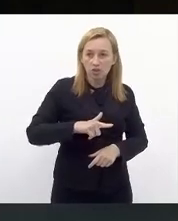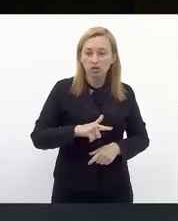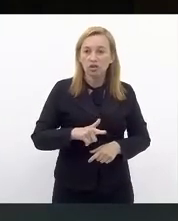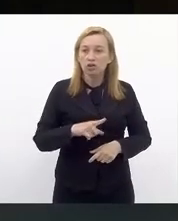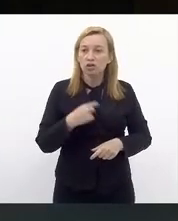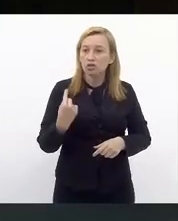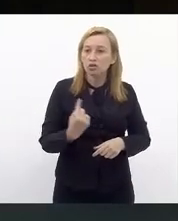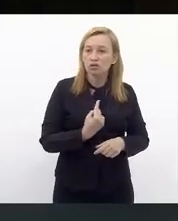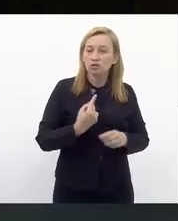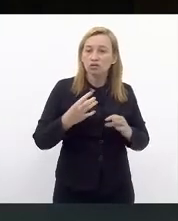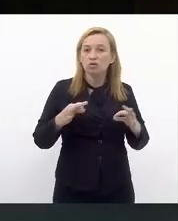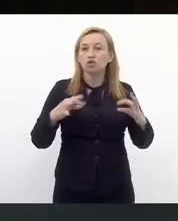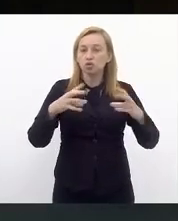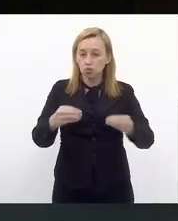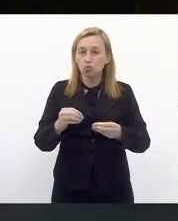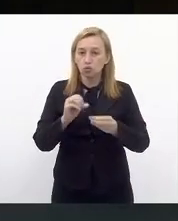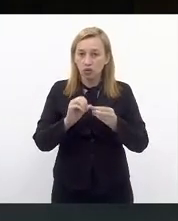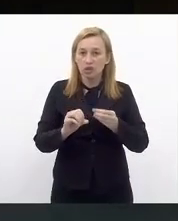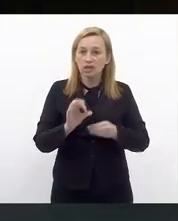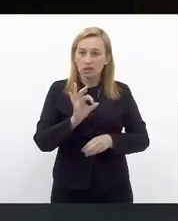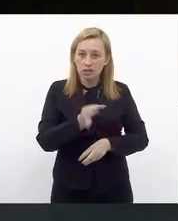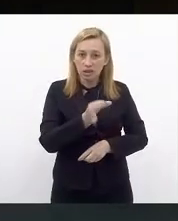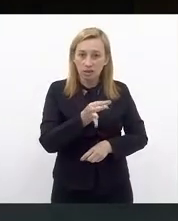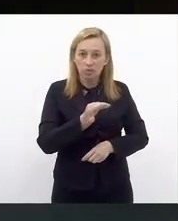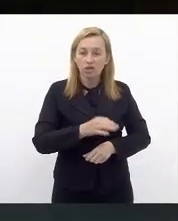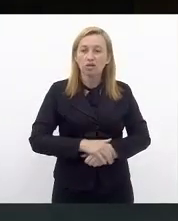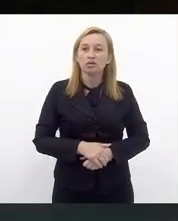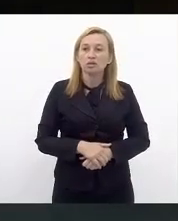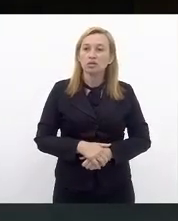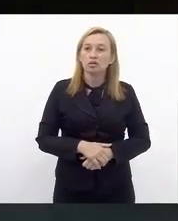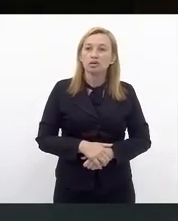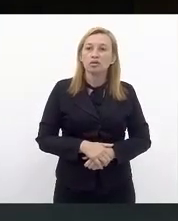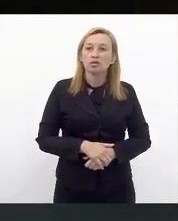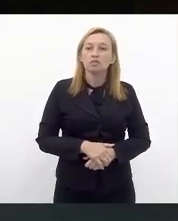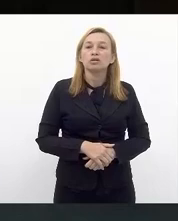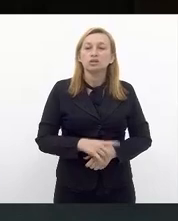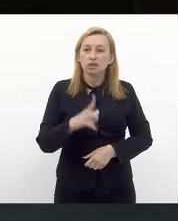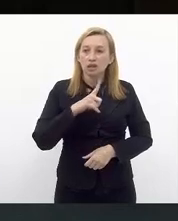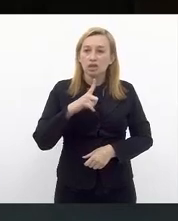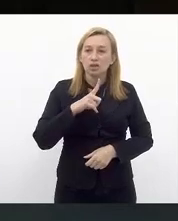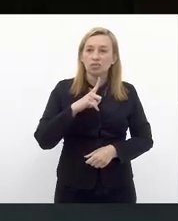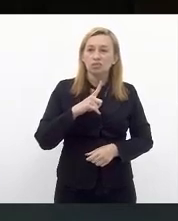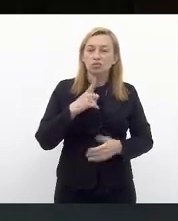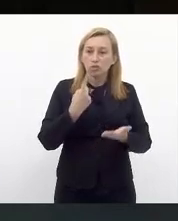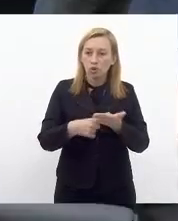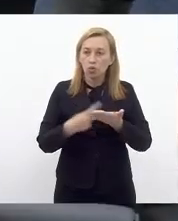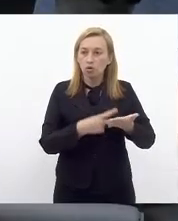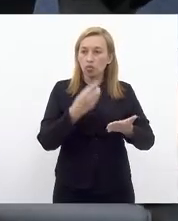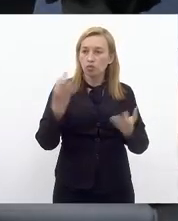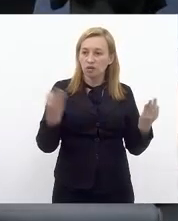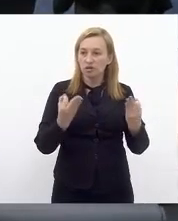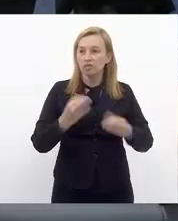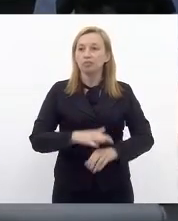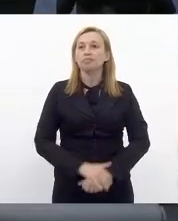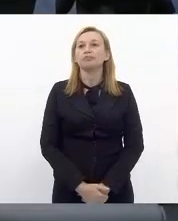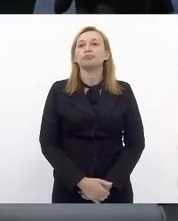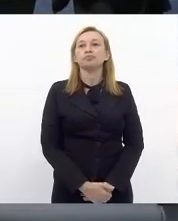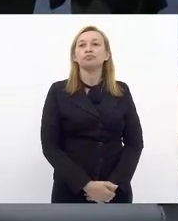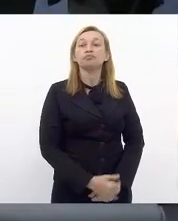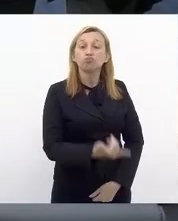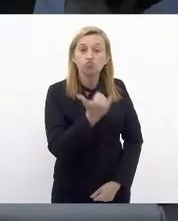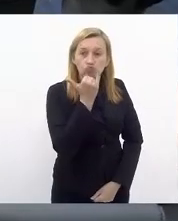Estamos fazendo de tudo literalmente para que para que tenhamos um excelente acordo eu